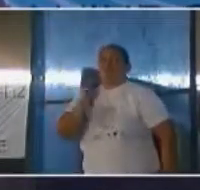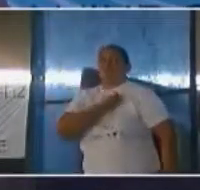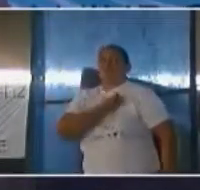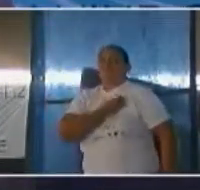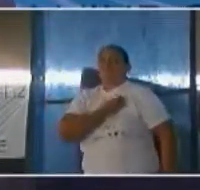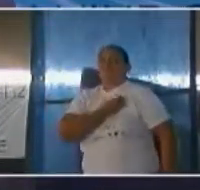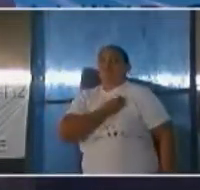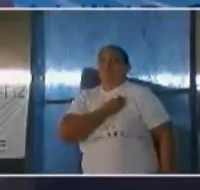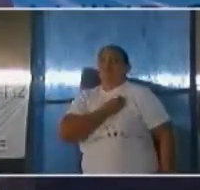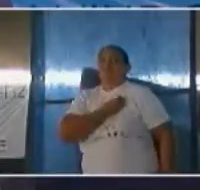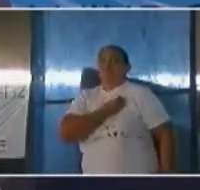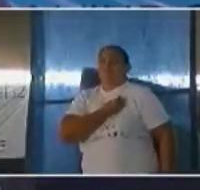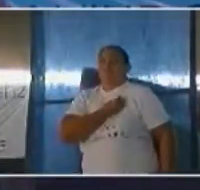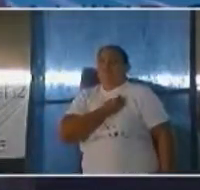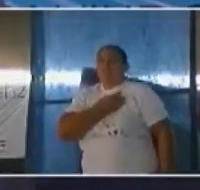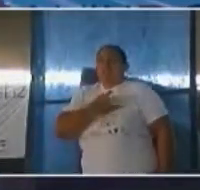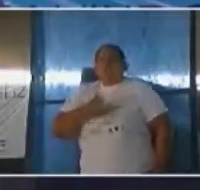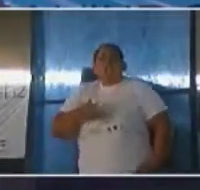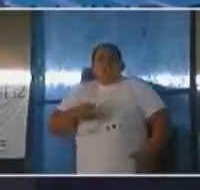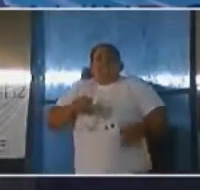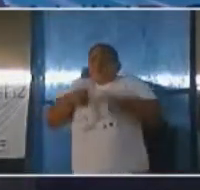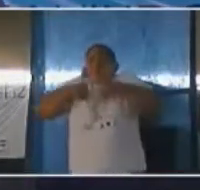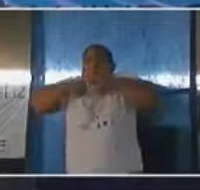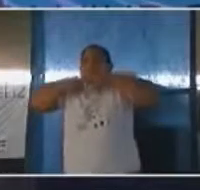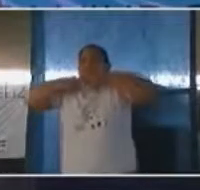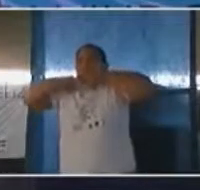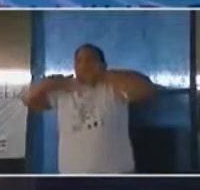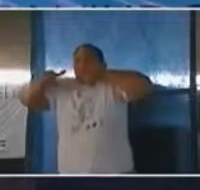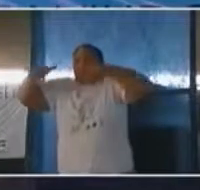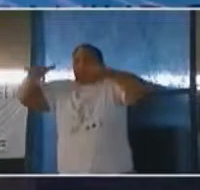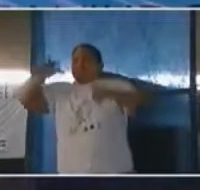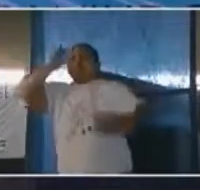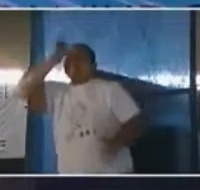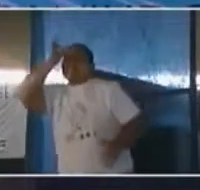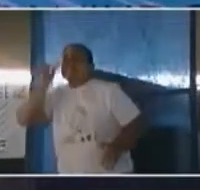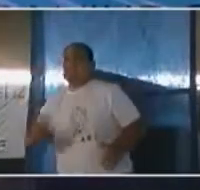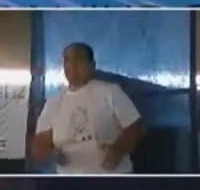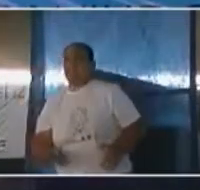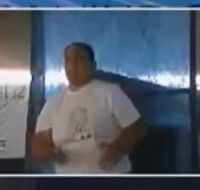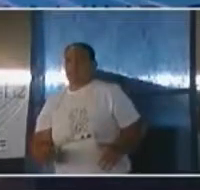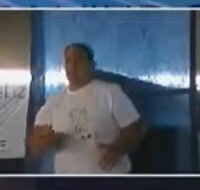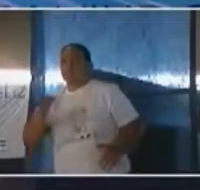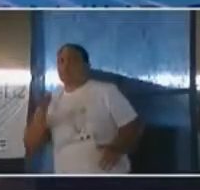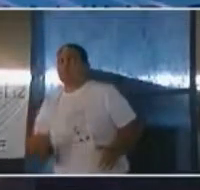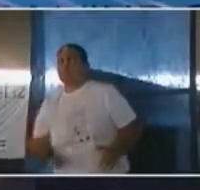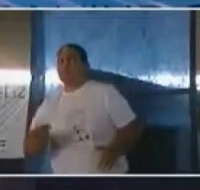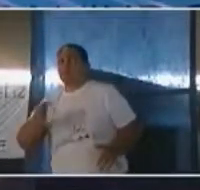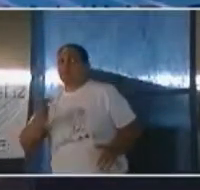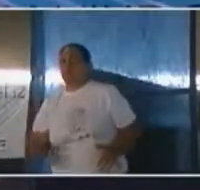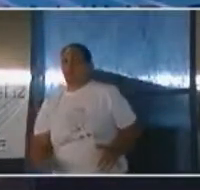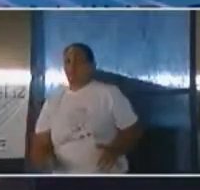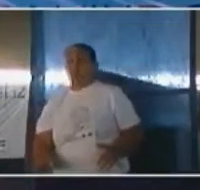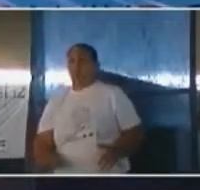exemplar, como modelo de discurso, modelo de pregação cristã. Paulo parte daquilo que era